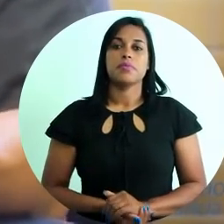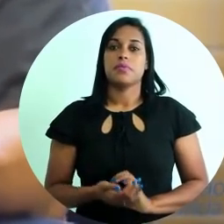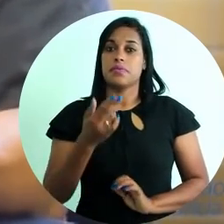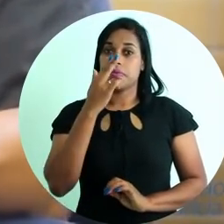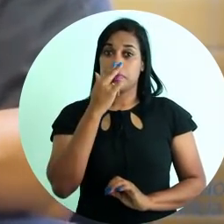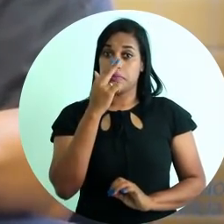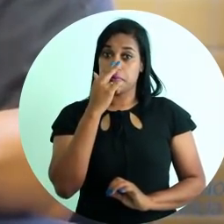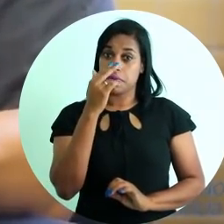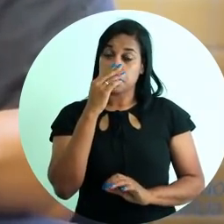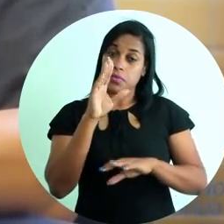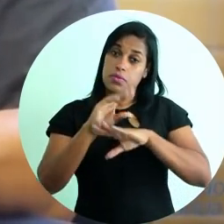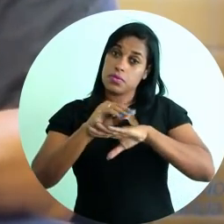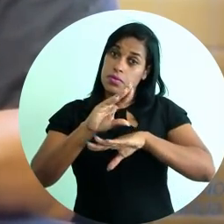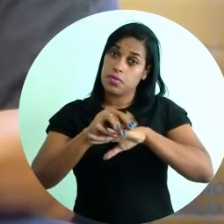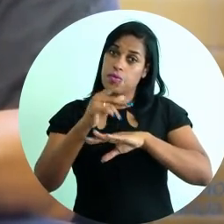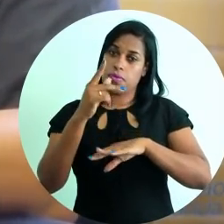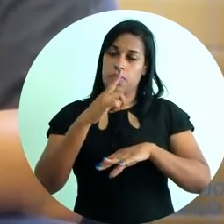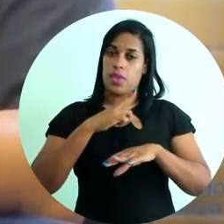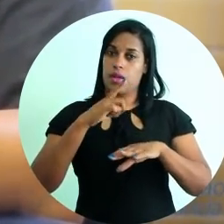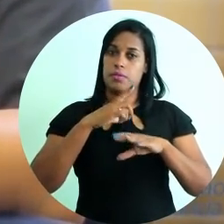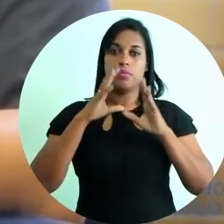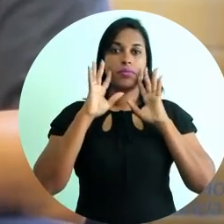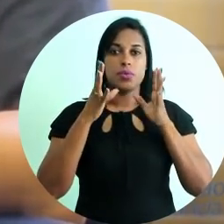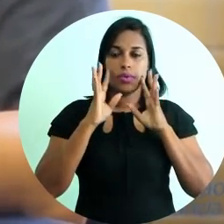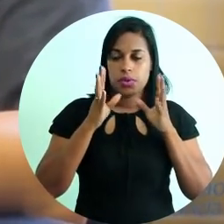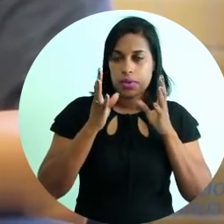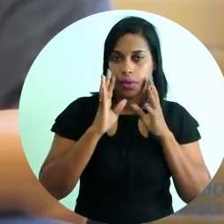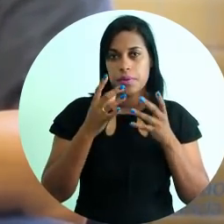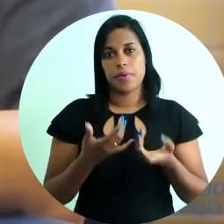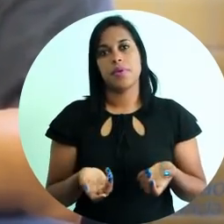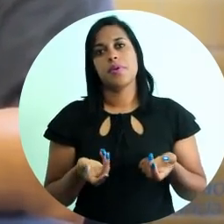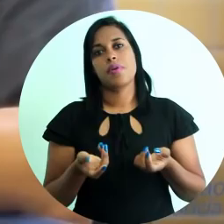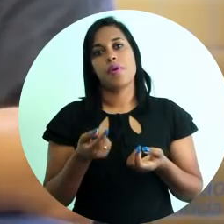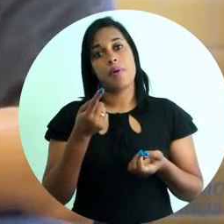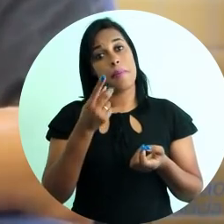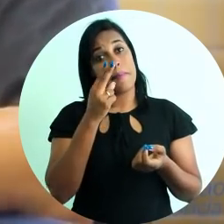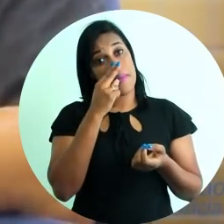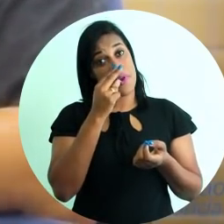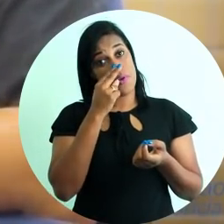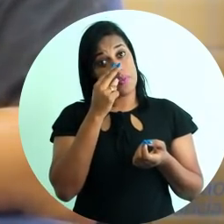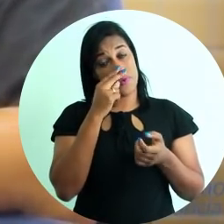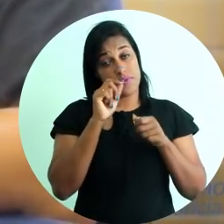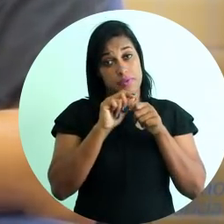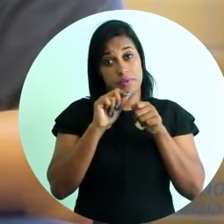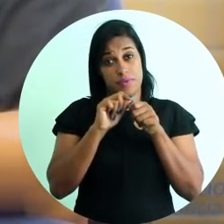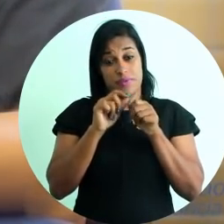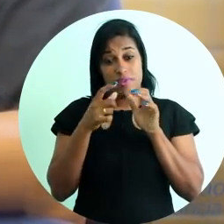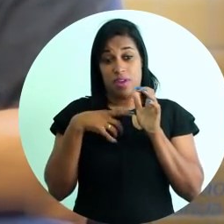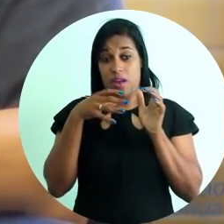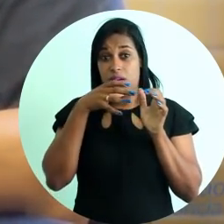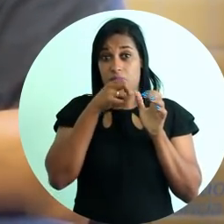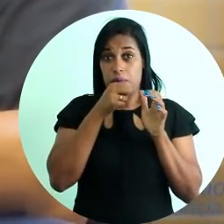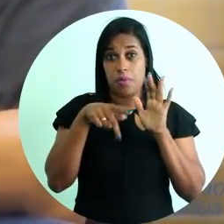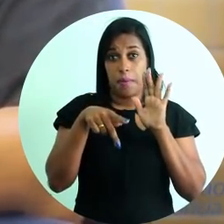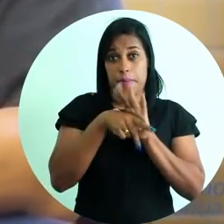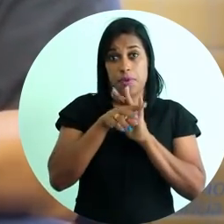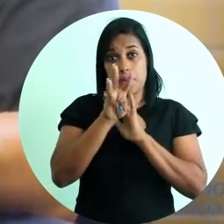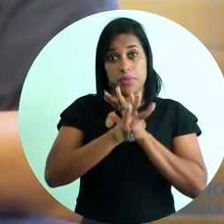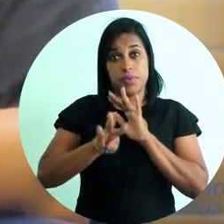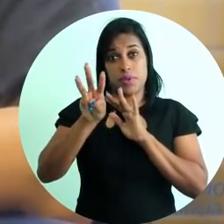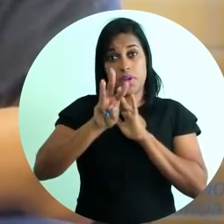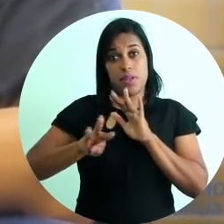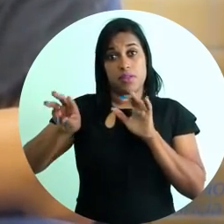exemplo, aquelas fotos que você coloca nas redes sociais. Mesmo que você não faça isso de maneira automática, o próprio site, o